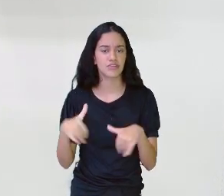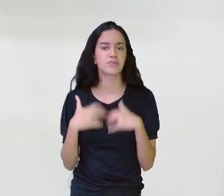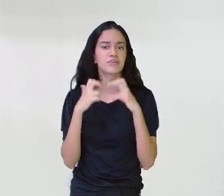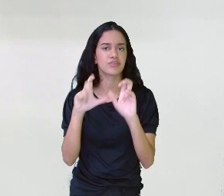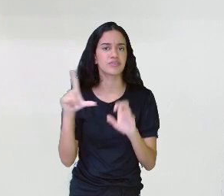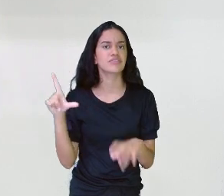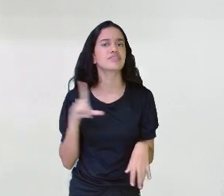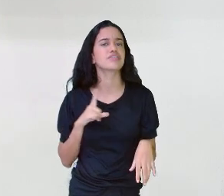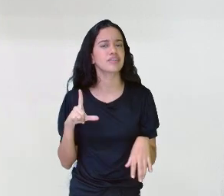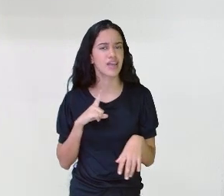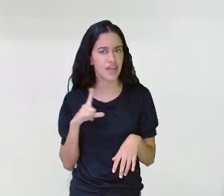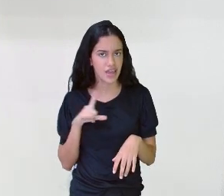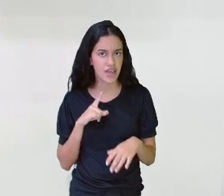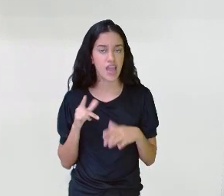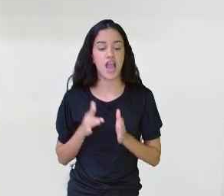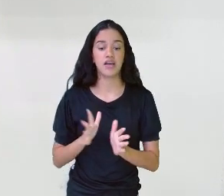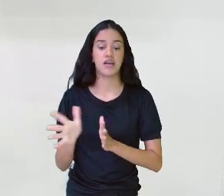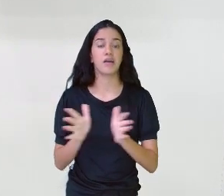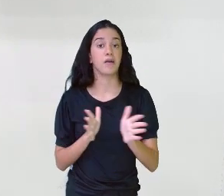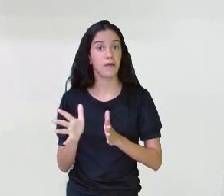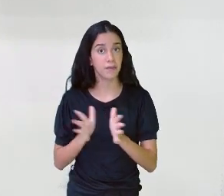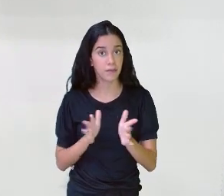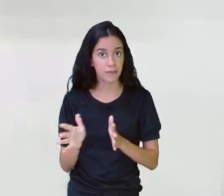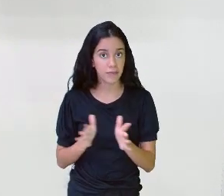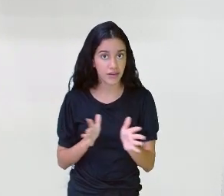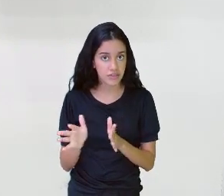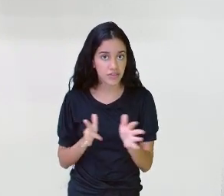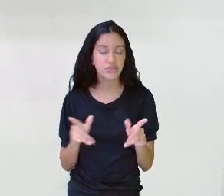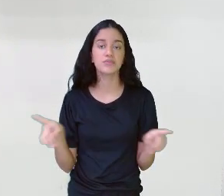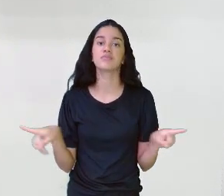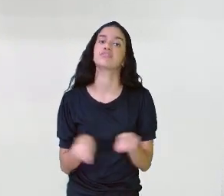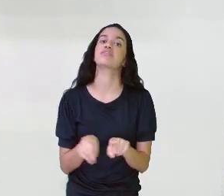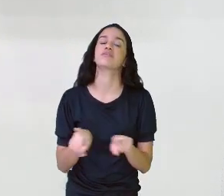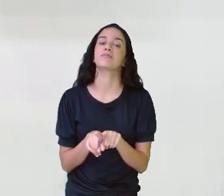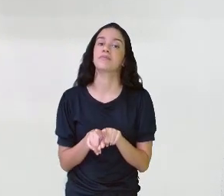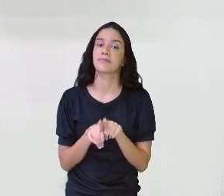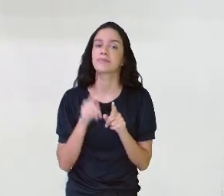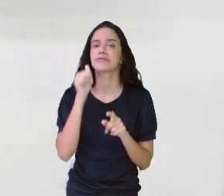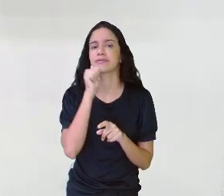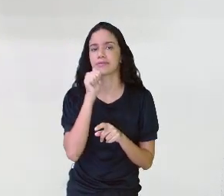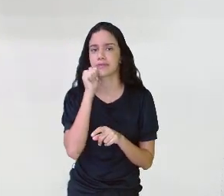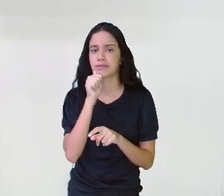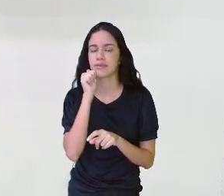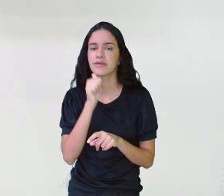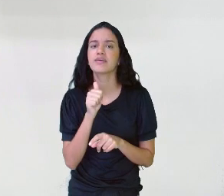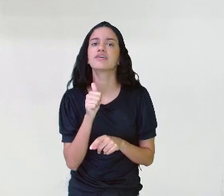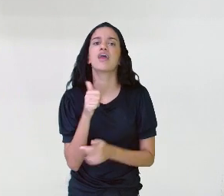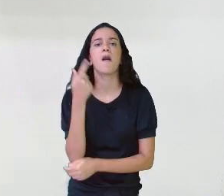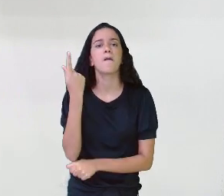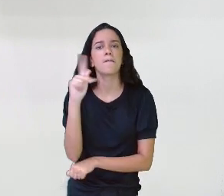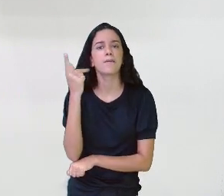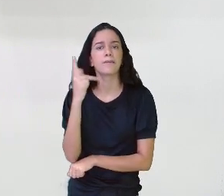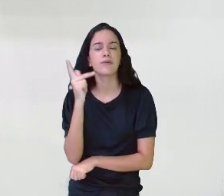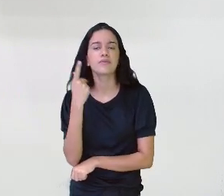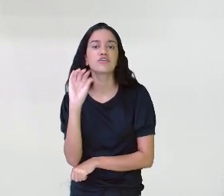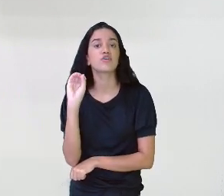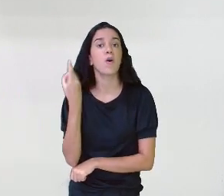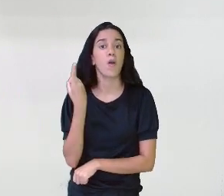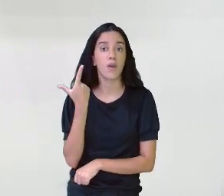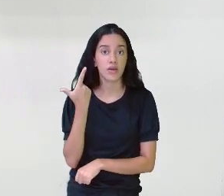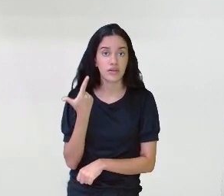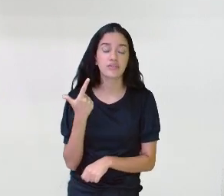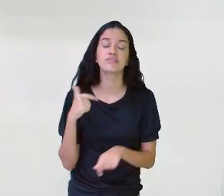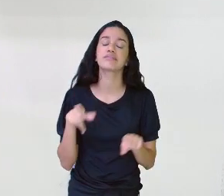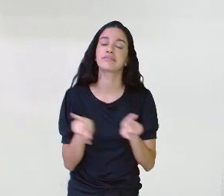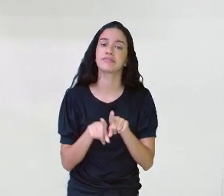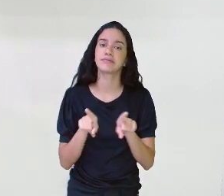seu prefeito. Camaragibe tem uma prefeita, inclusive. Aí a gente tem Paulista, Olinda e os outros